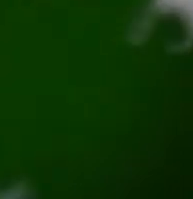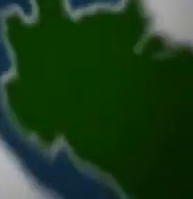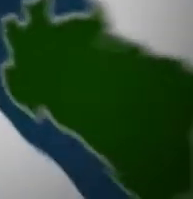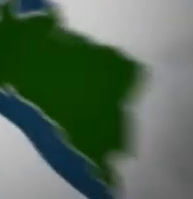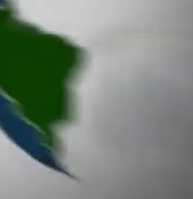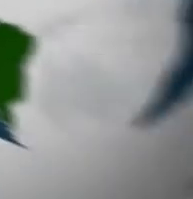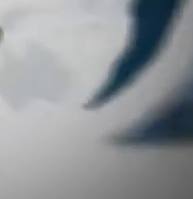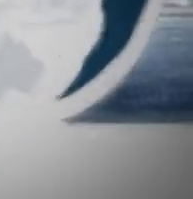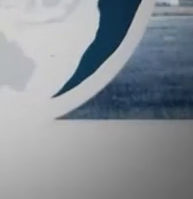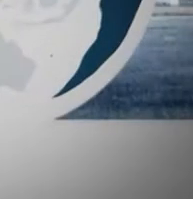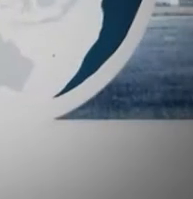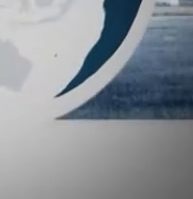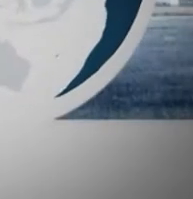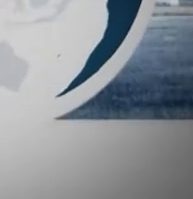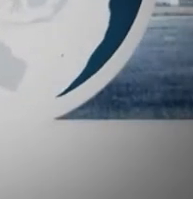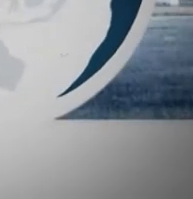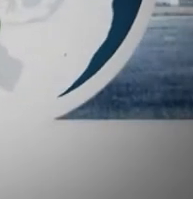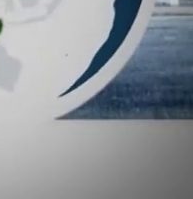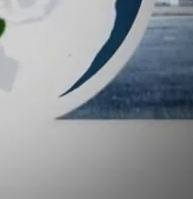e